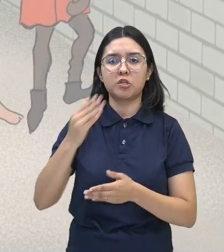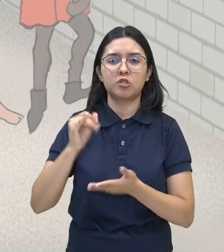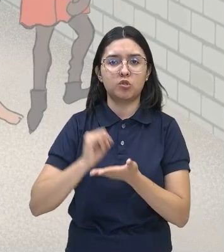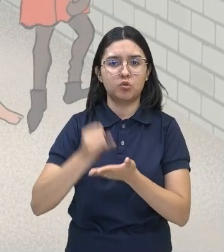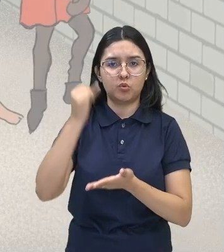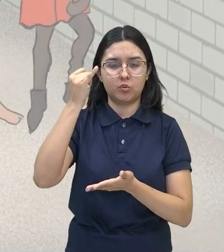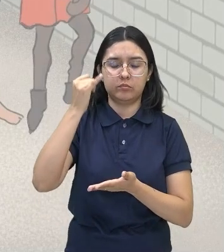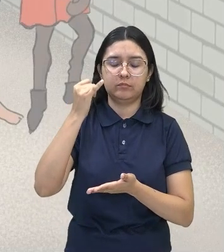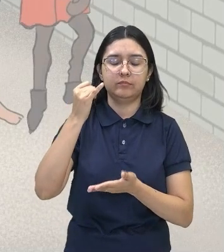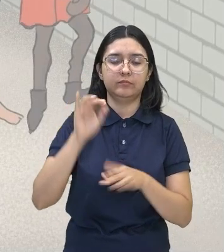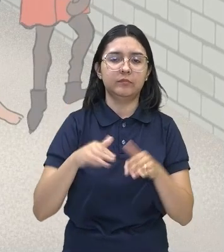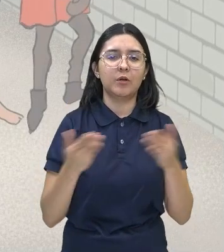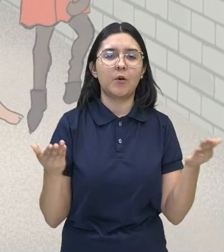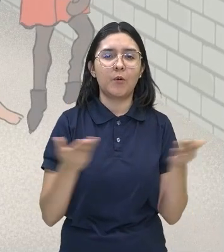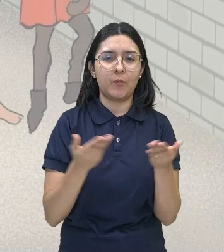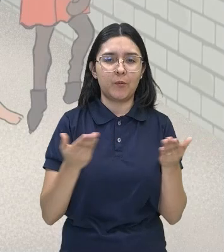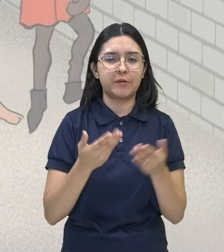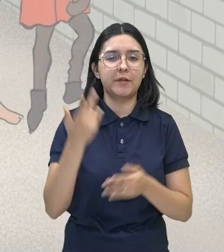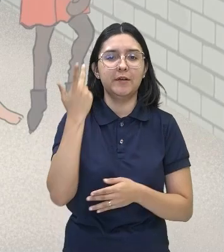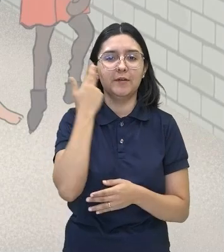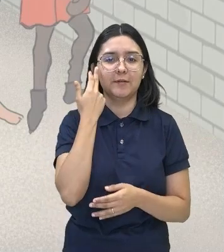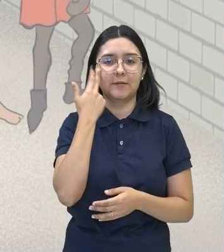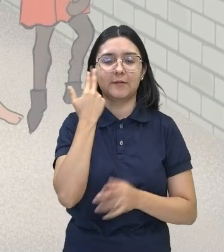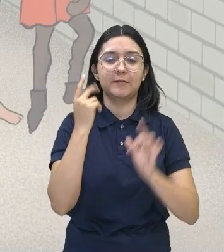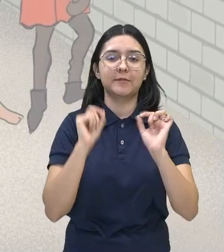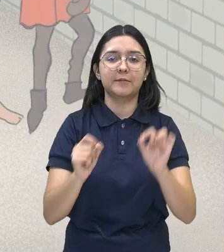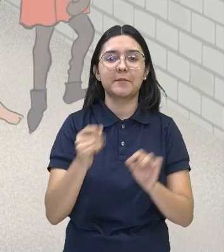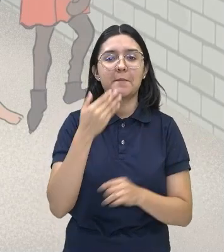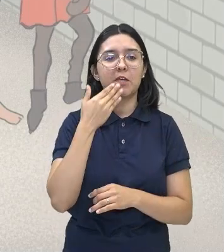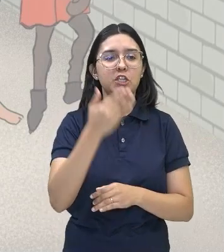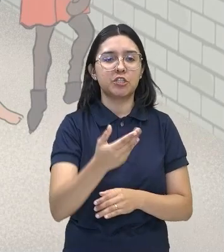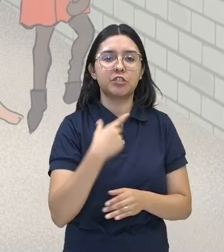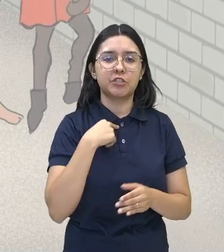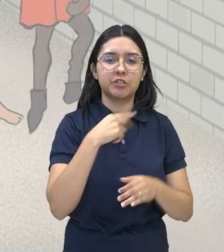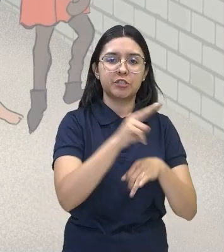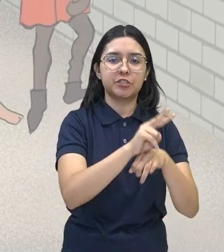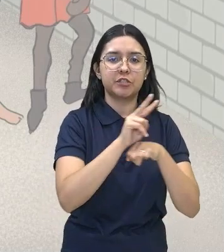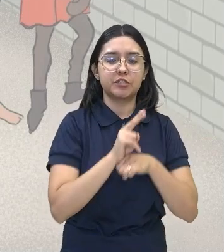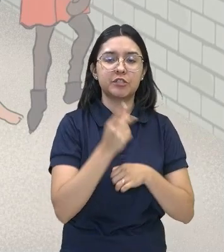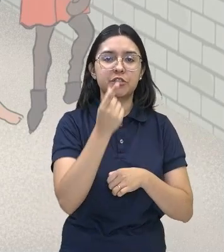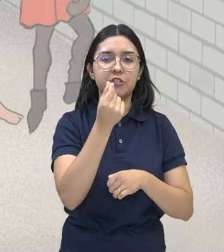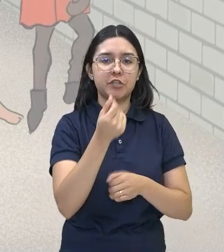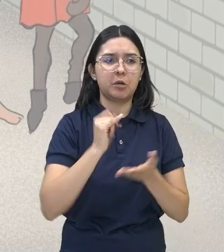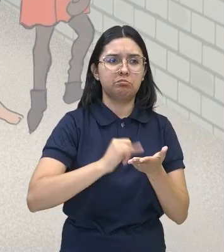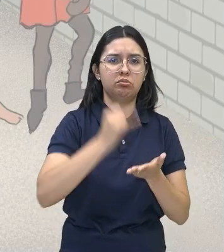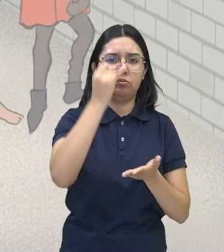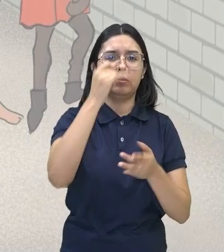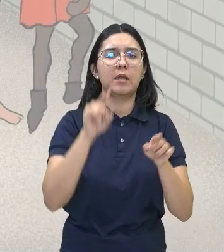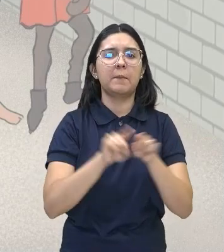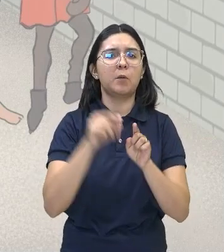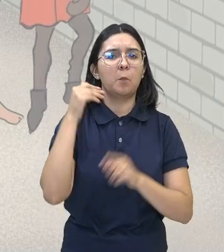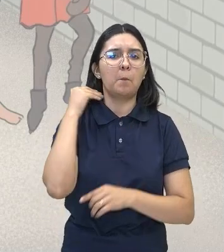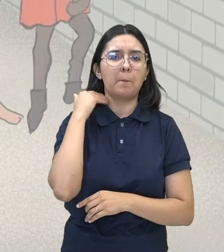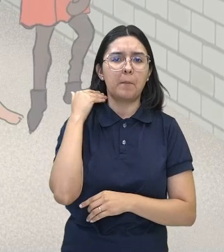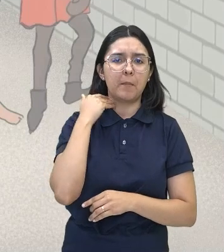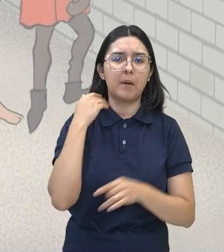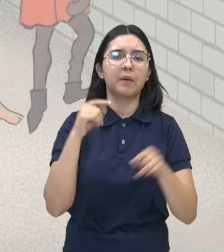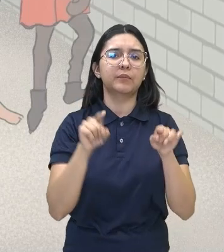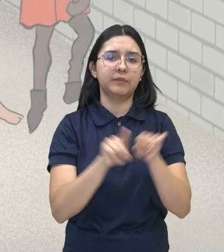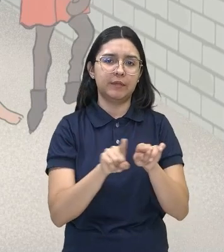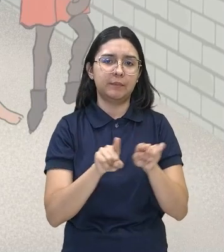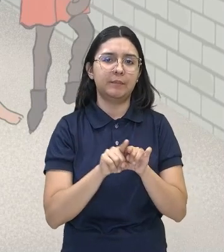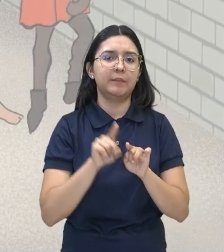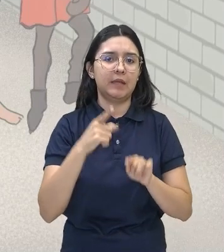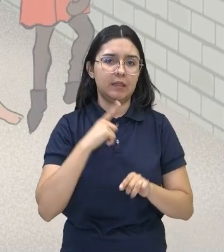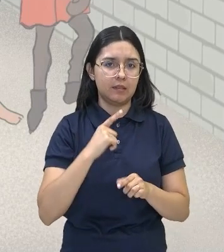Hoje é tão comum a gente pegar emprestado dinheiro a juros, hoje a gente verificar que as próprias transações bancárias, elas acontecem a esses